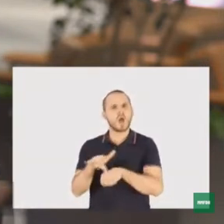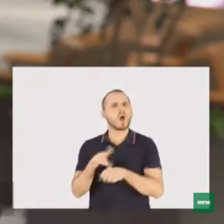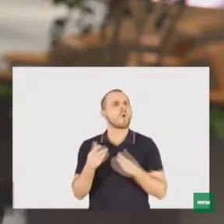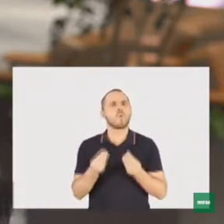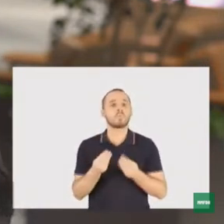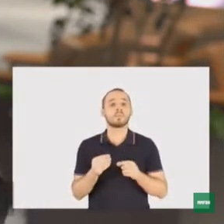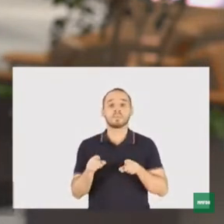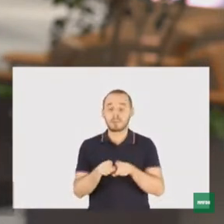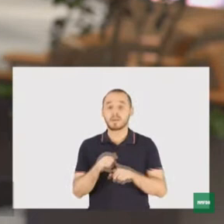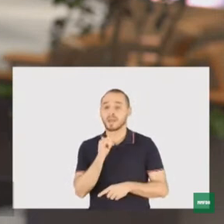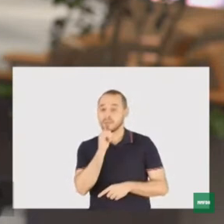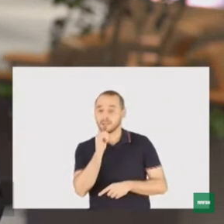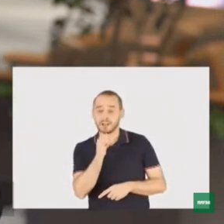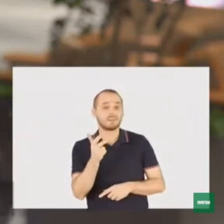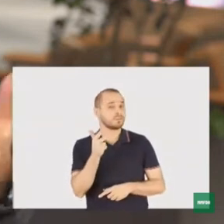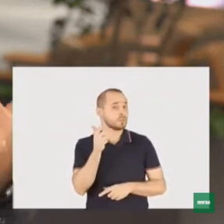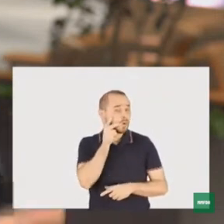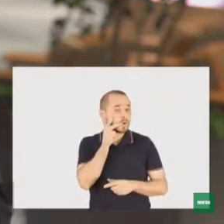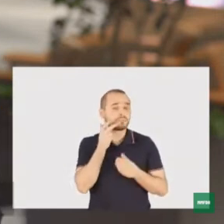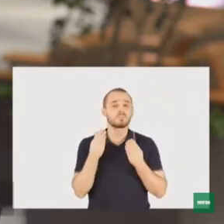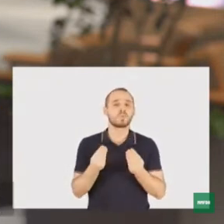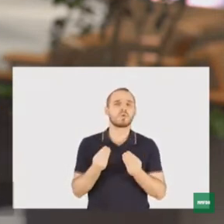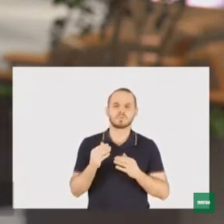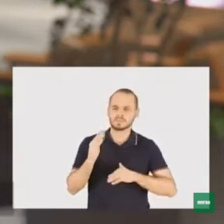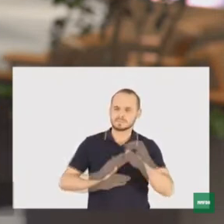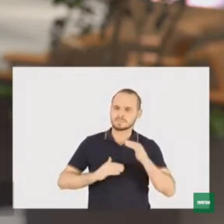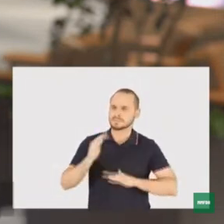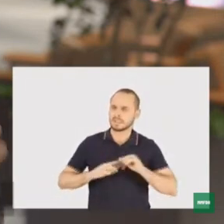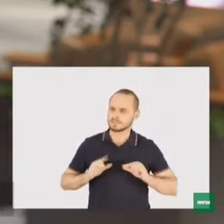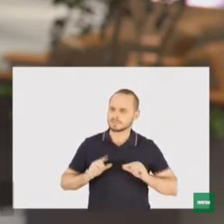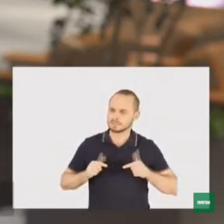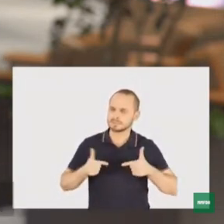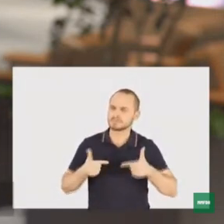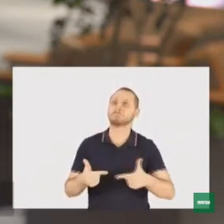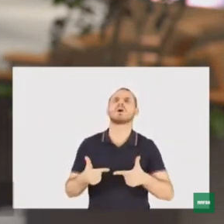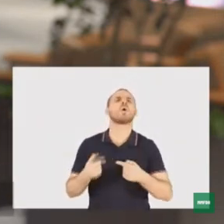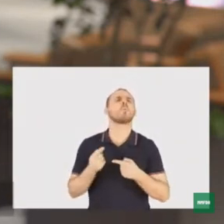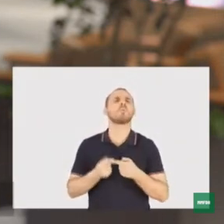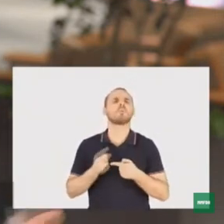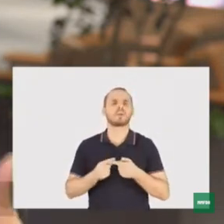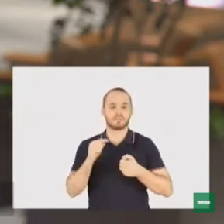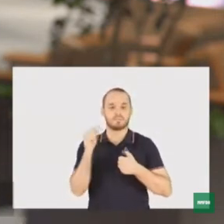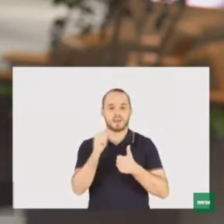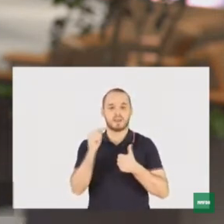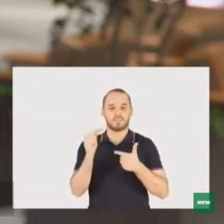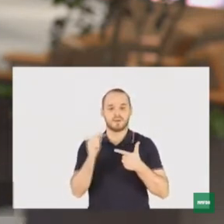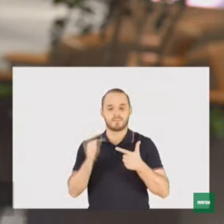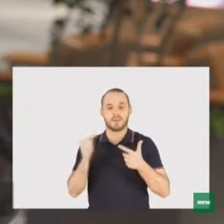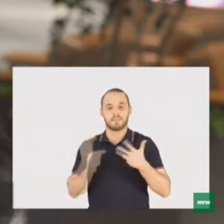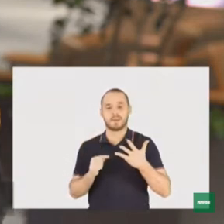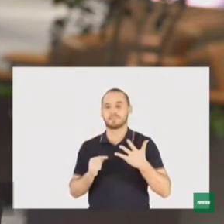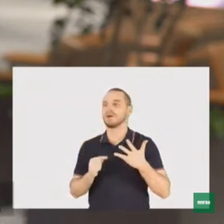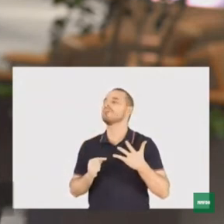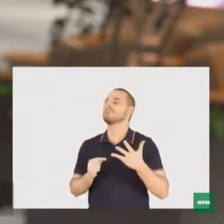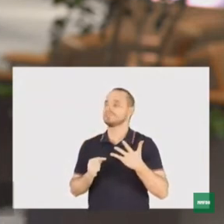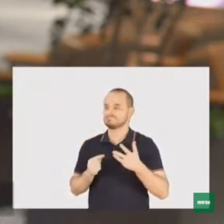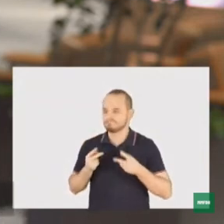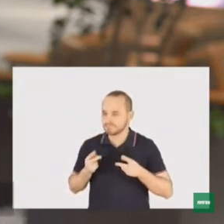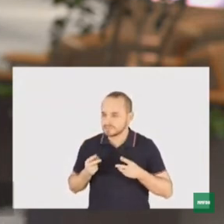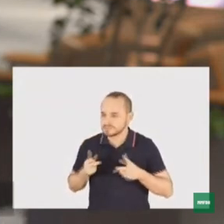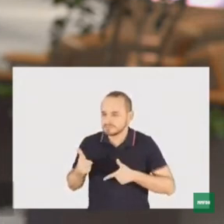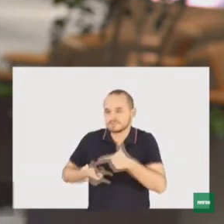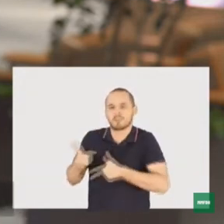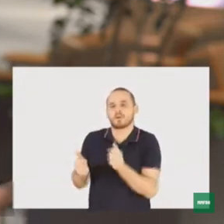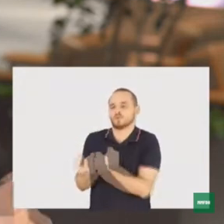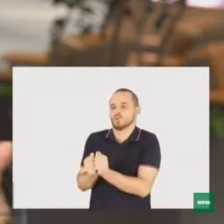não dizer vergonhosa, se transformou em ação e atitude por meio de várias iniciativas contínuas para os